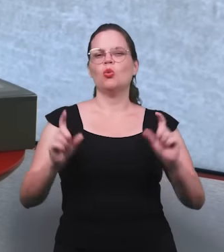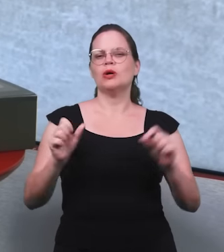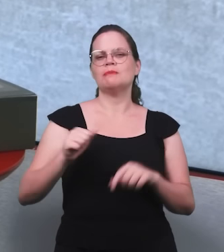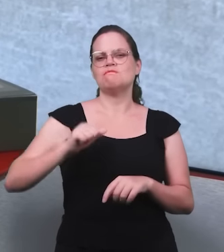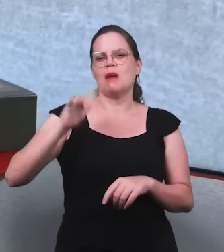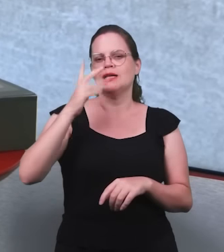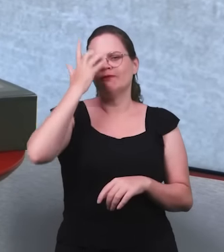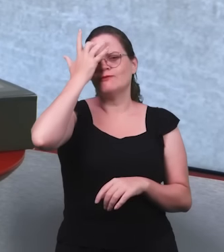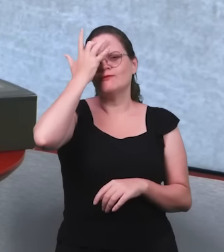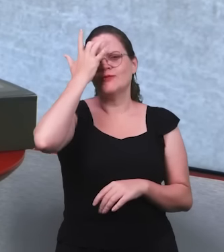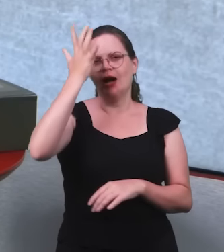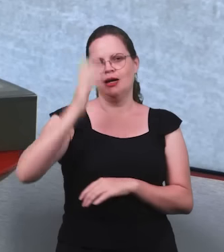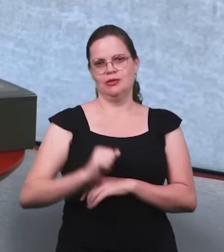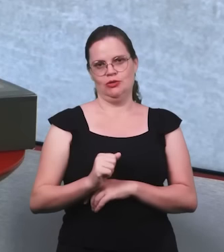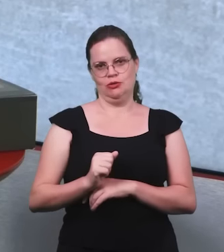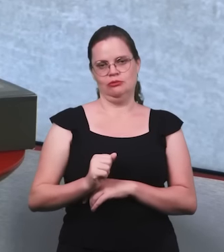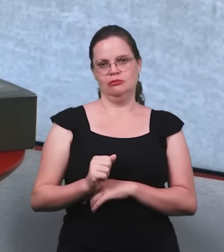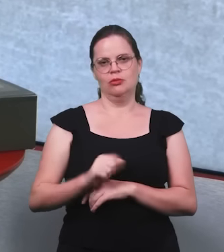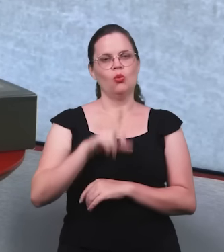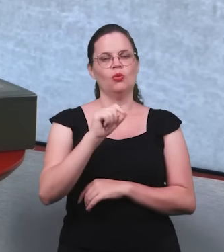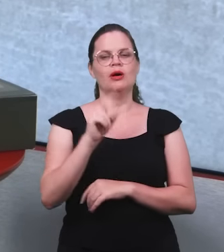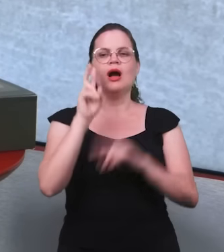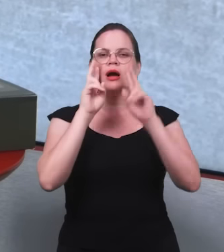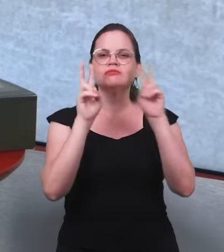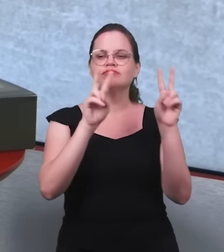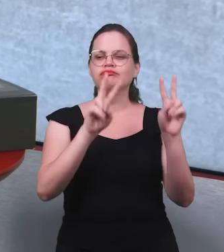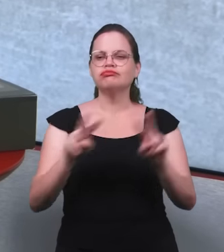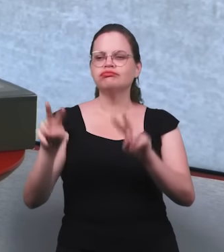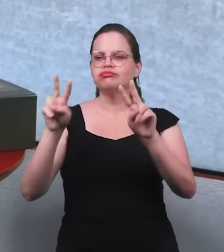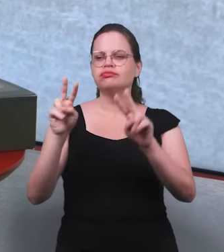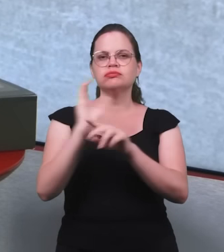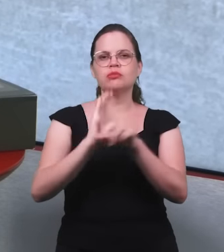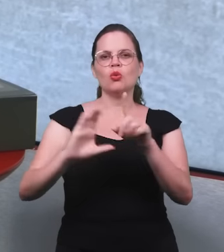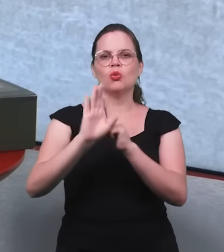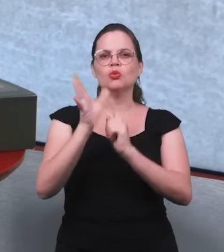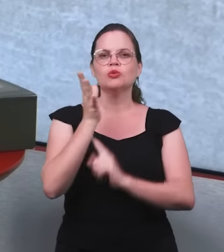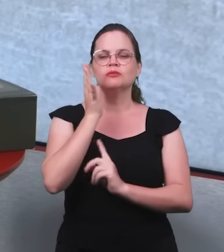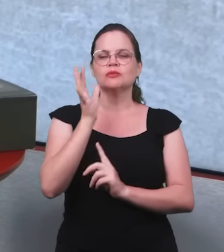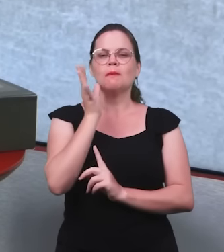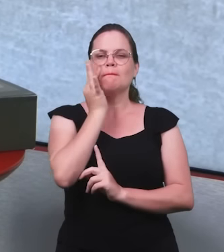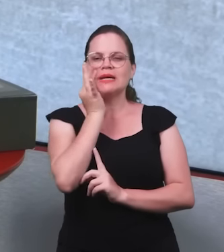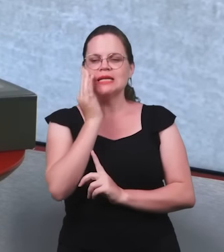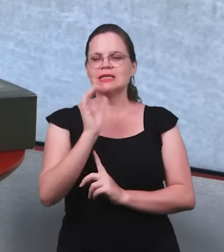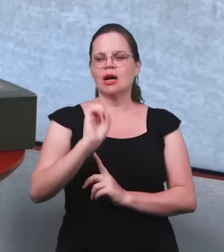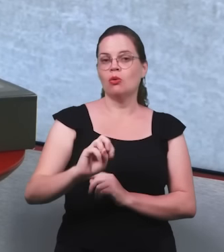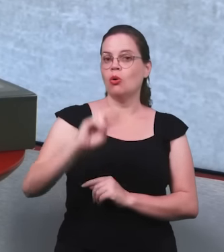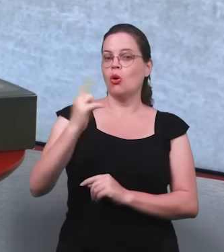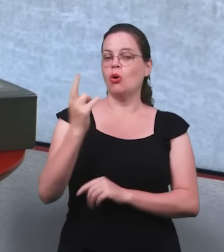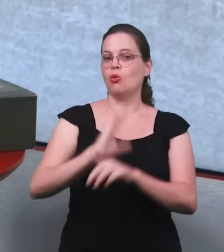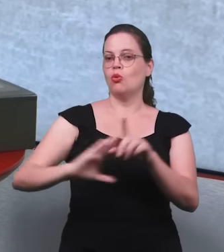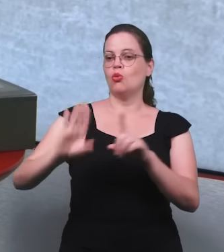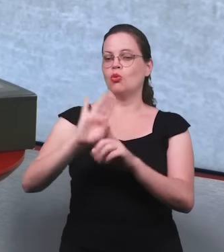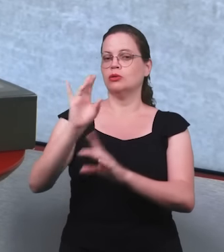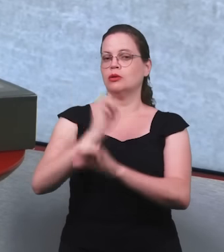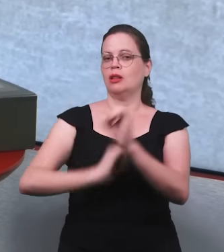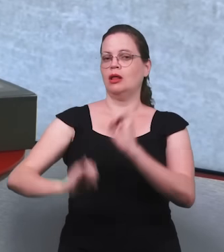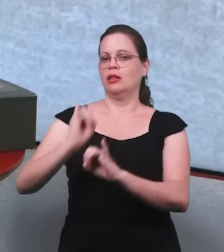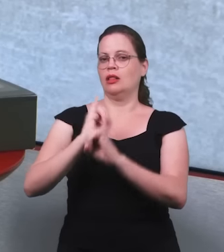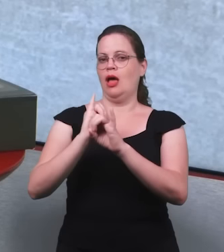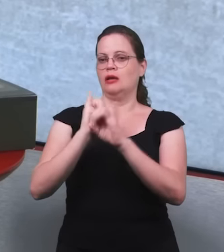para o assistente? Assistir a um culto online ou assistir ou participar de um culto